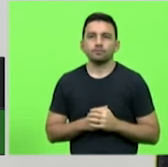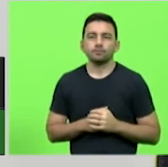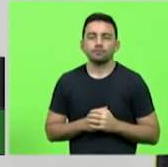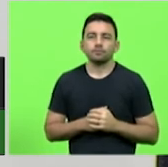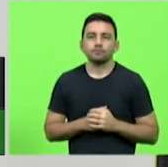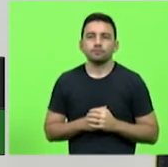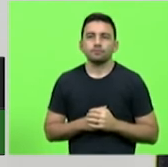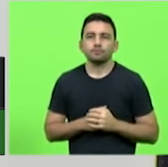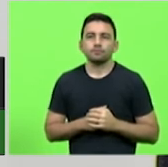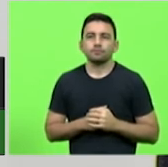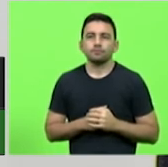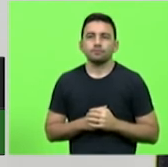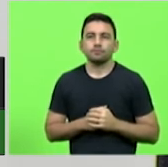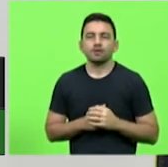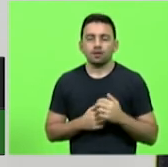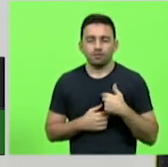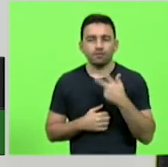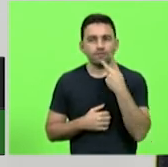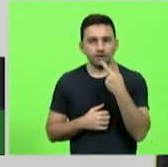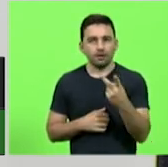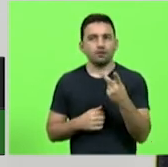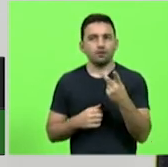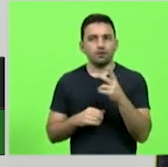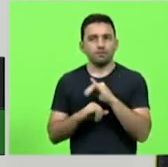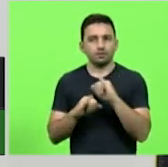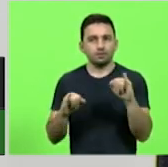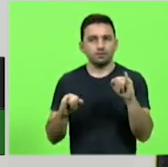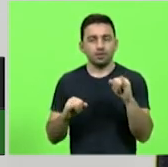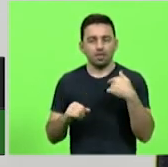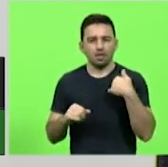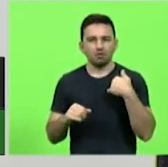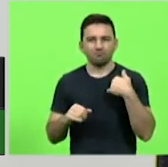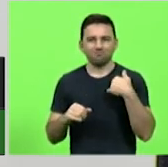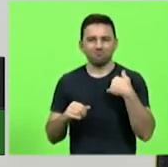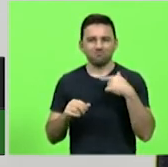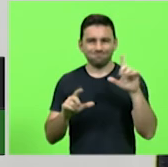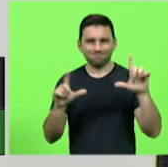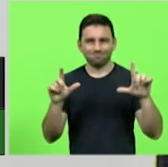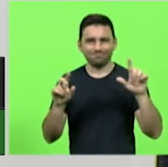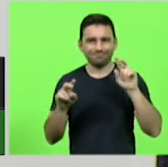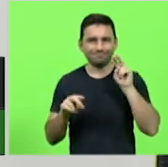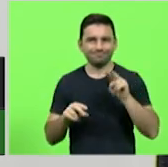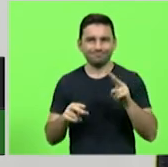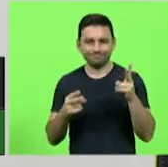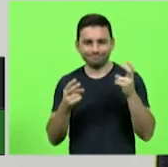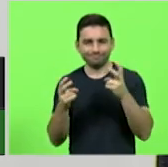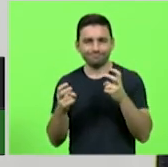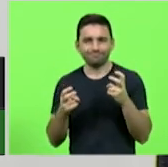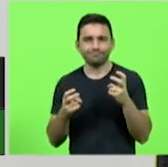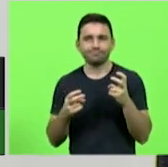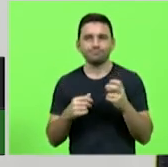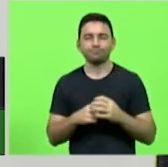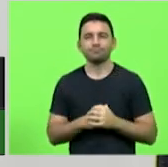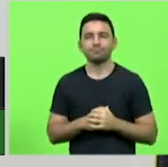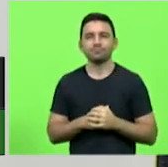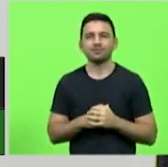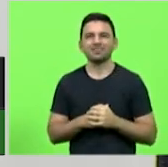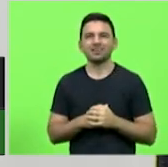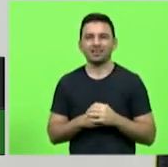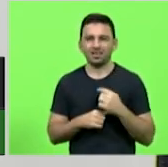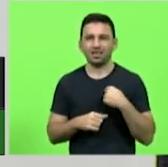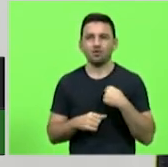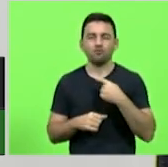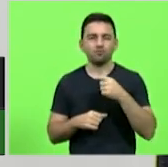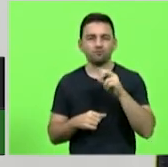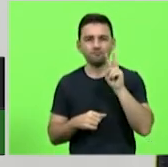Eu digo para vocês que quando eu assisto, deputado Lima, a CPI do Senado, eu tenho dois